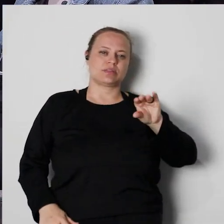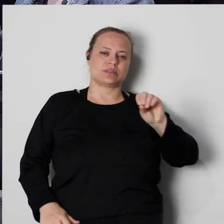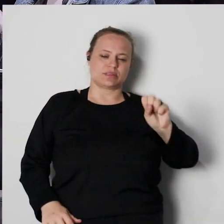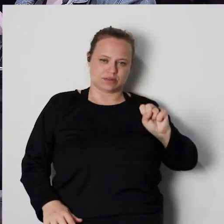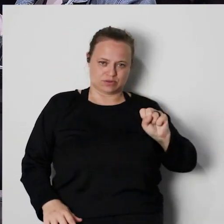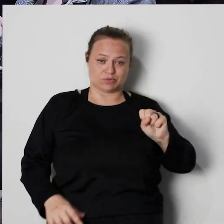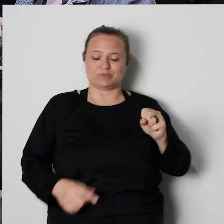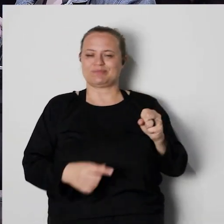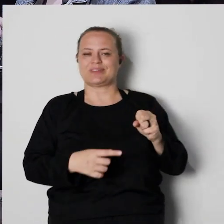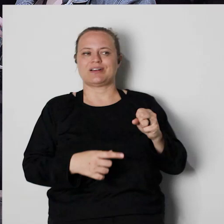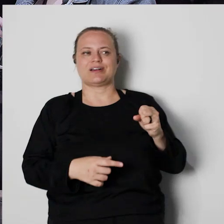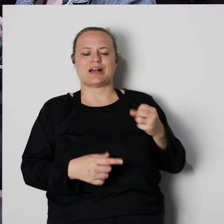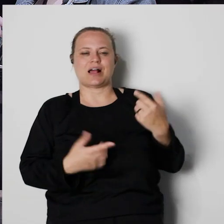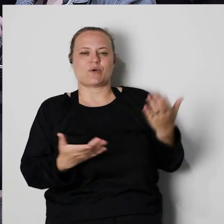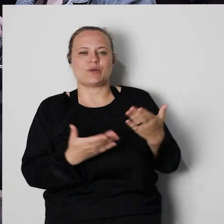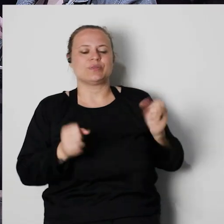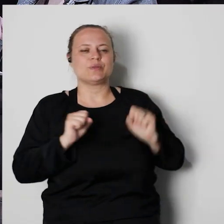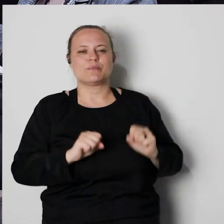conseguem.